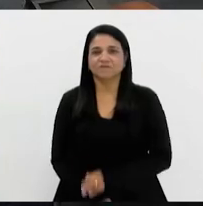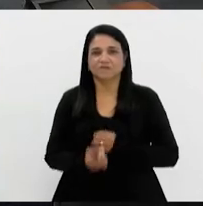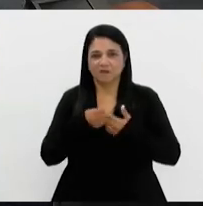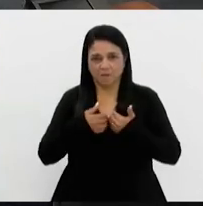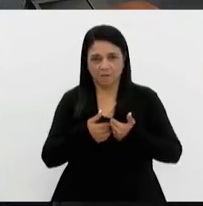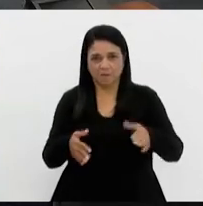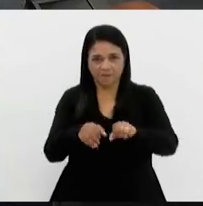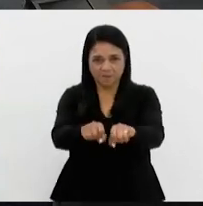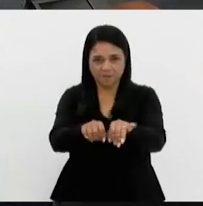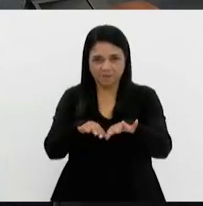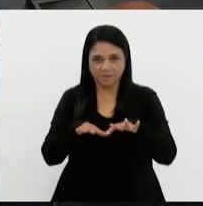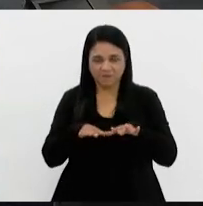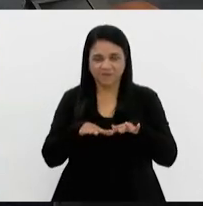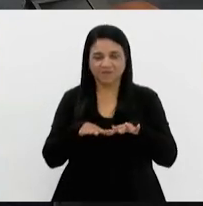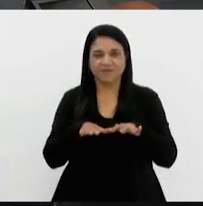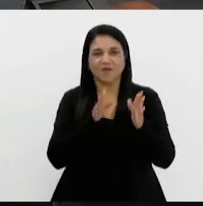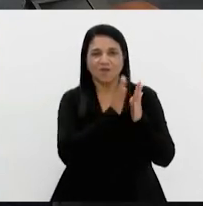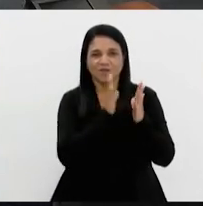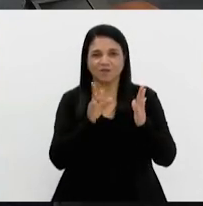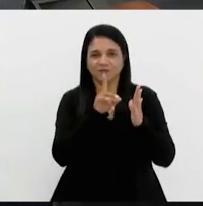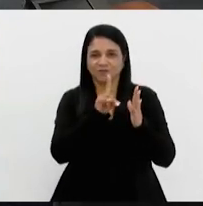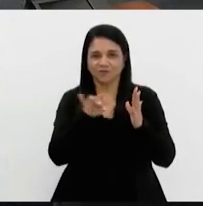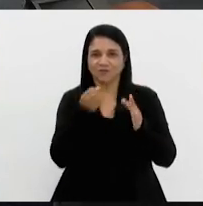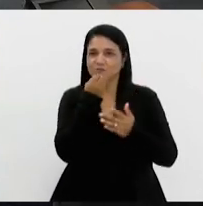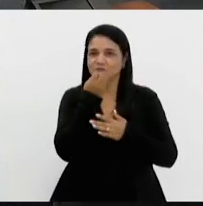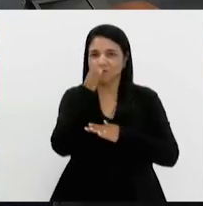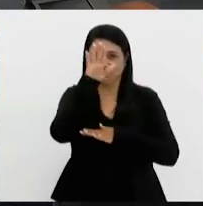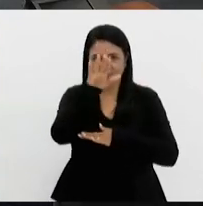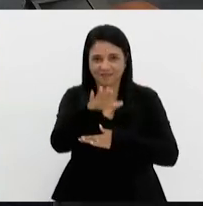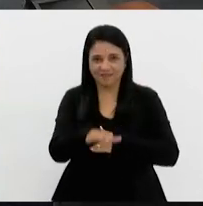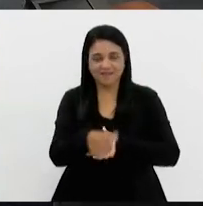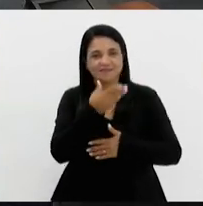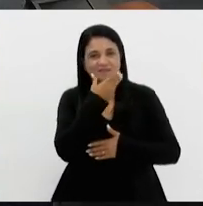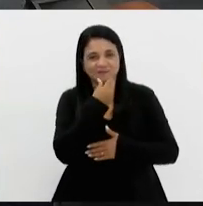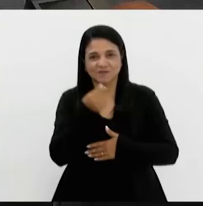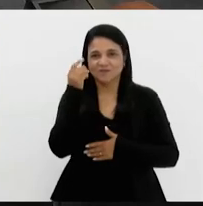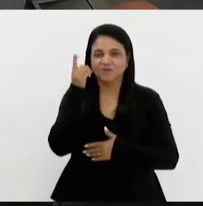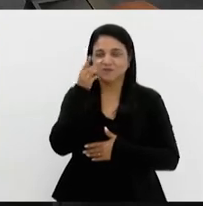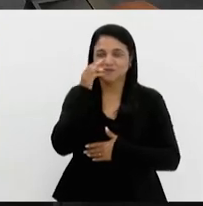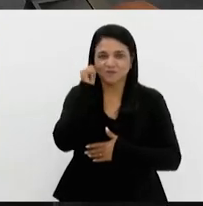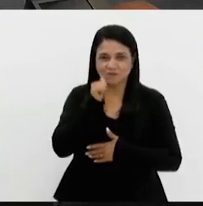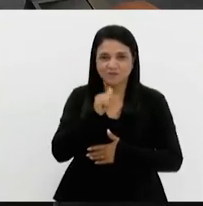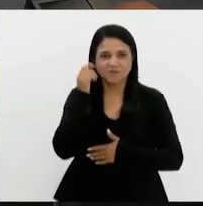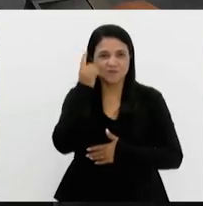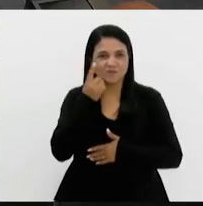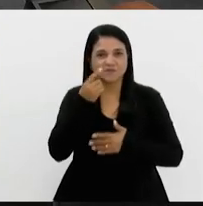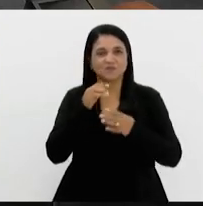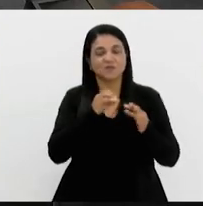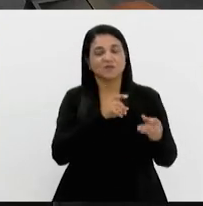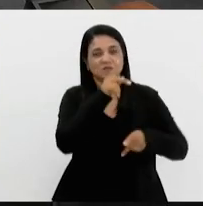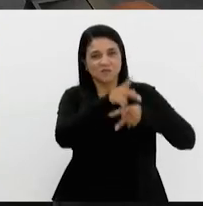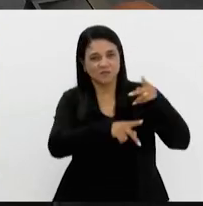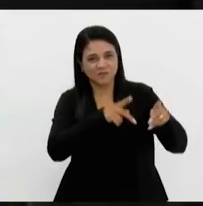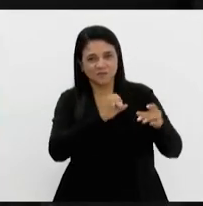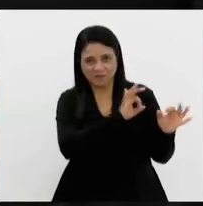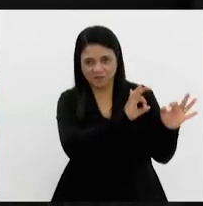Está reaberta a sessão, passa-se a ordem do dia. Boa tarde, senhores e senhoras deputados, público presente,